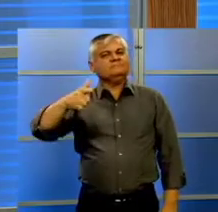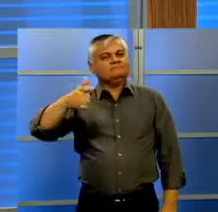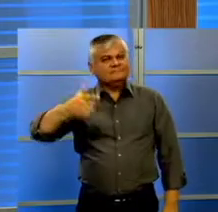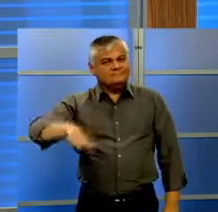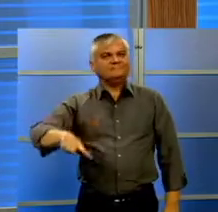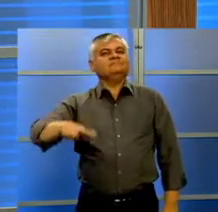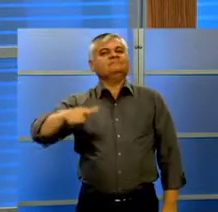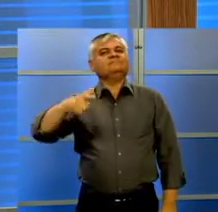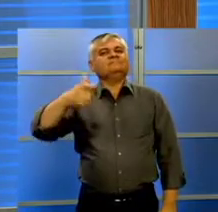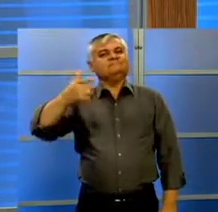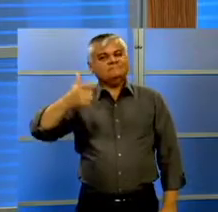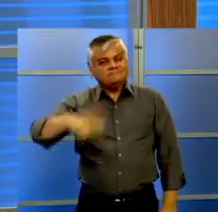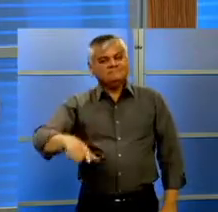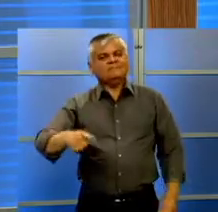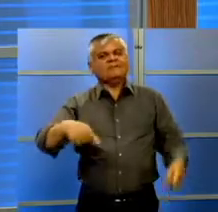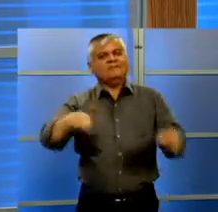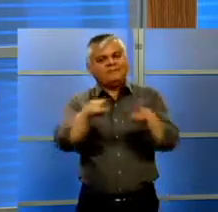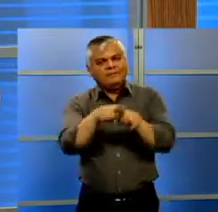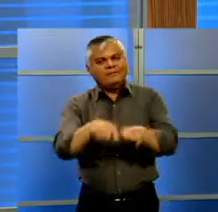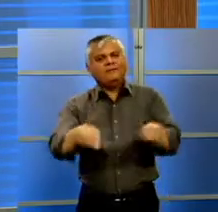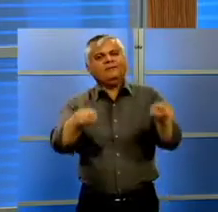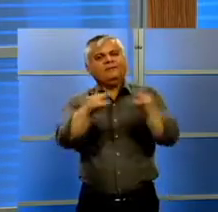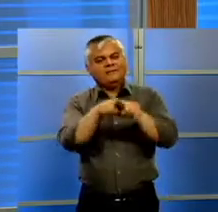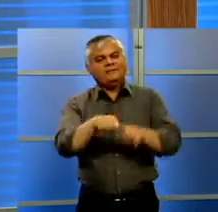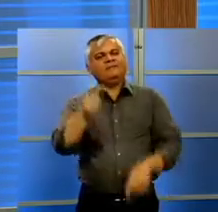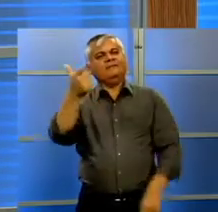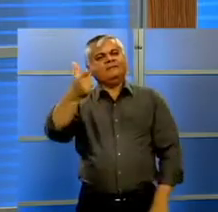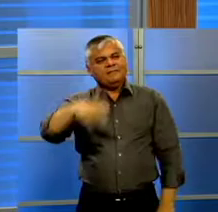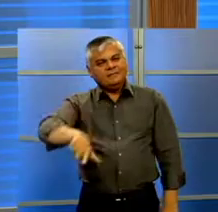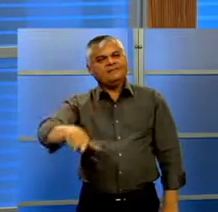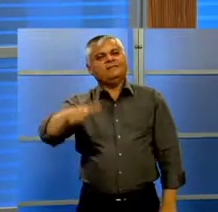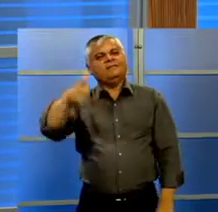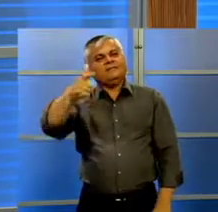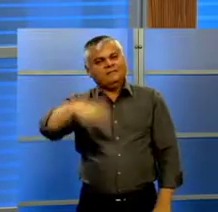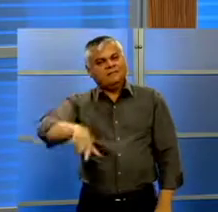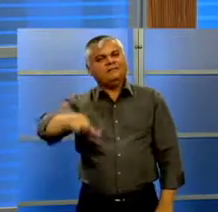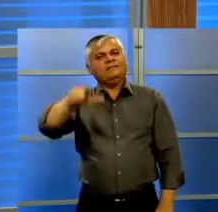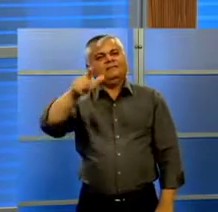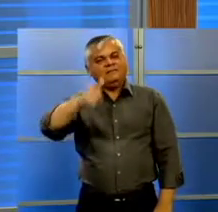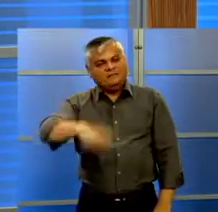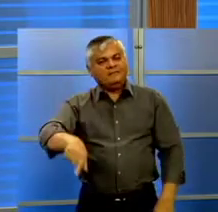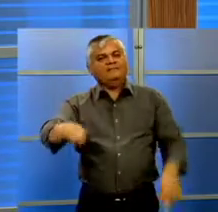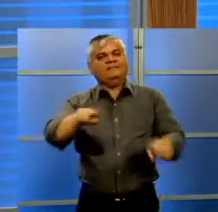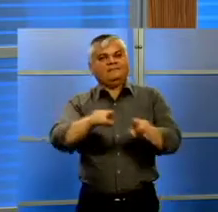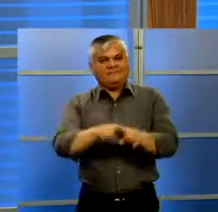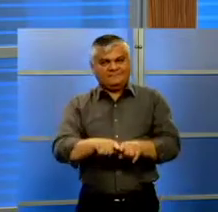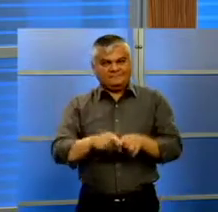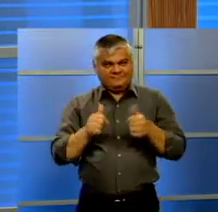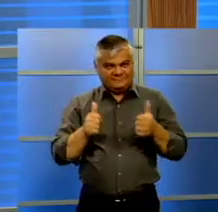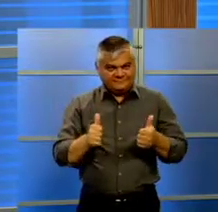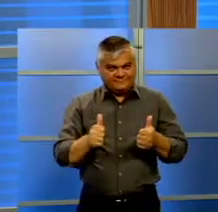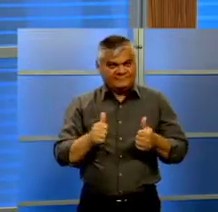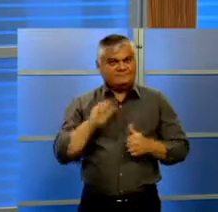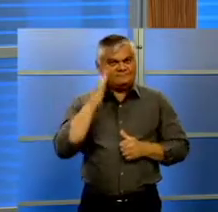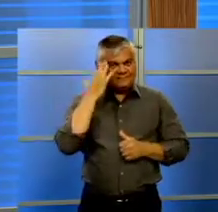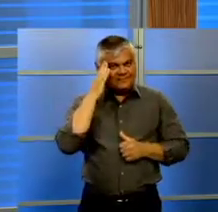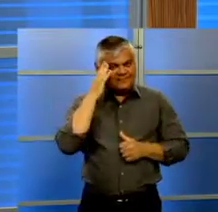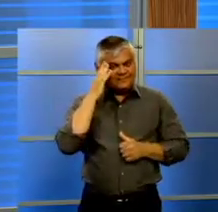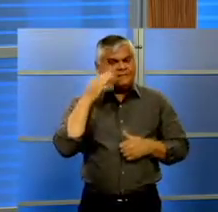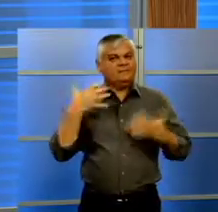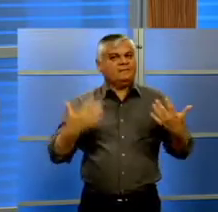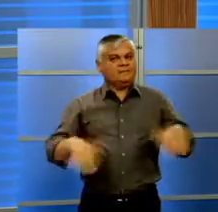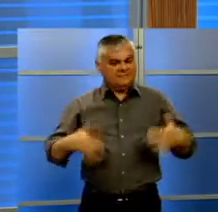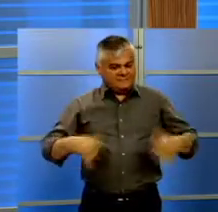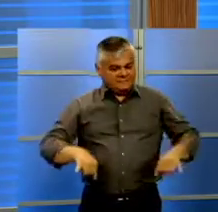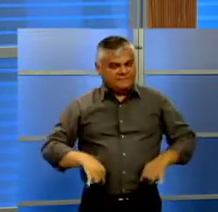Indicará novamente. De novo, mais uma vez, repita. Quero mais, mais, mais. Viu? O professor Ronaldo sofre,